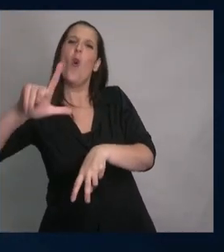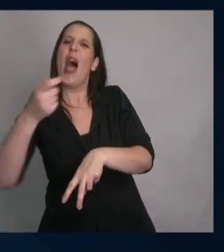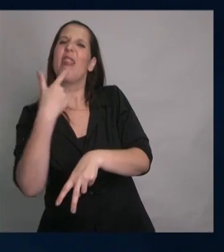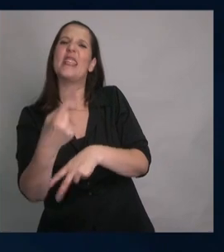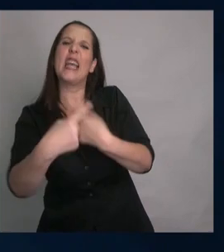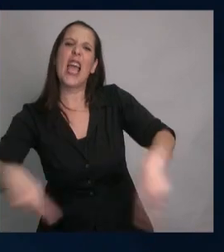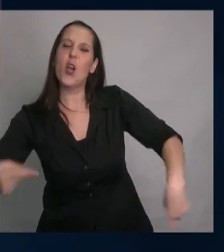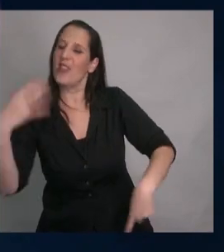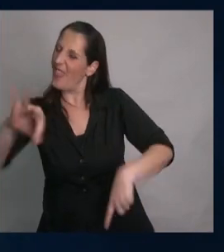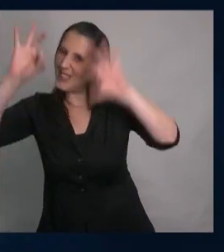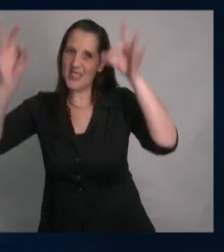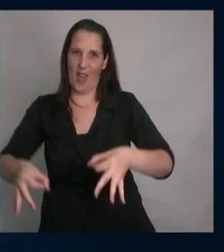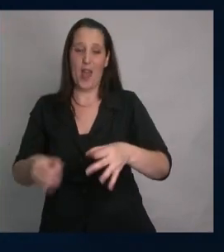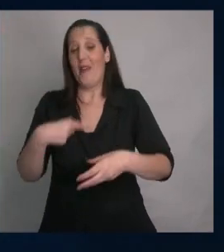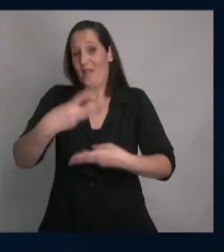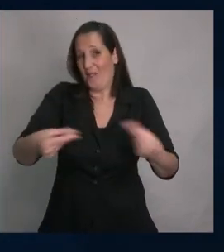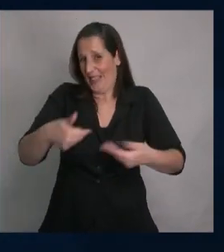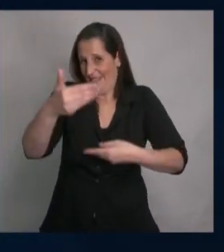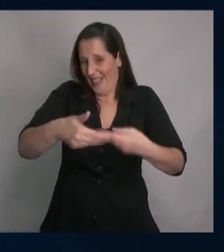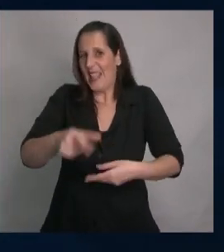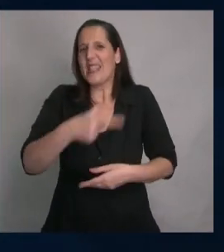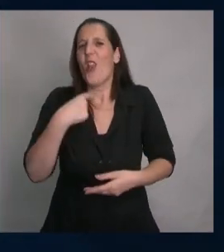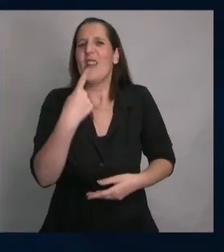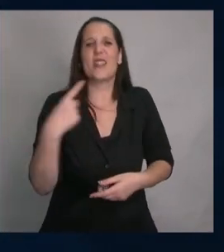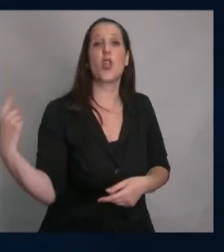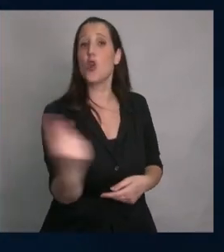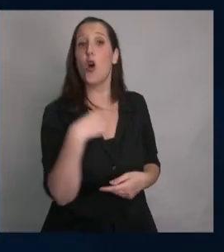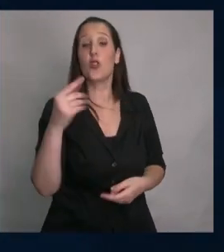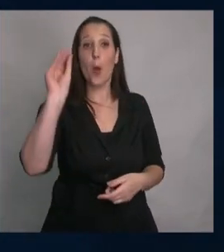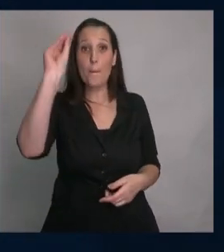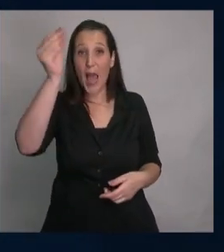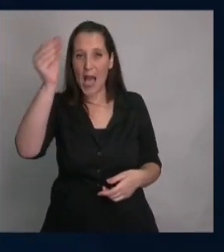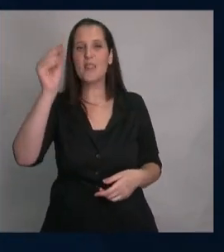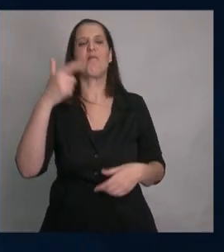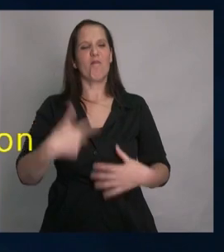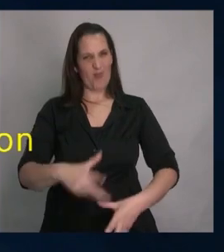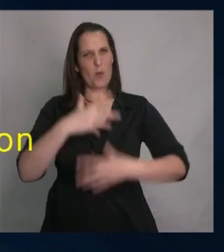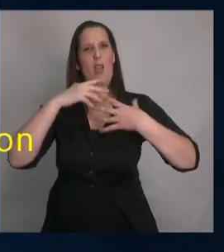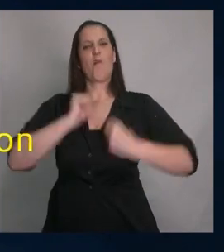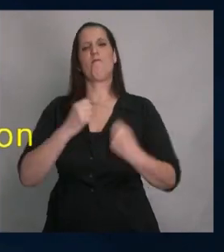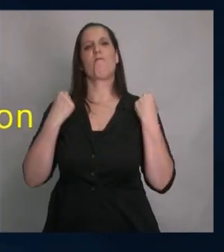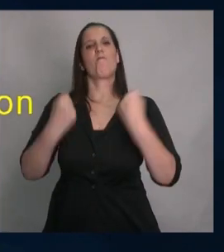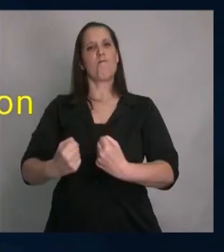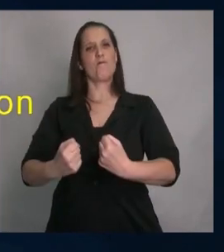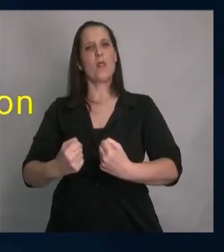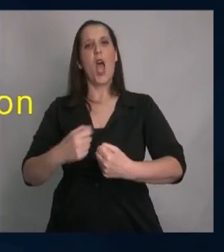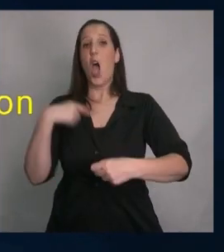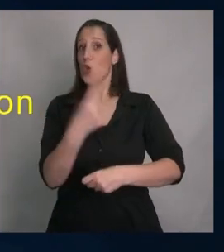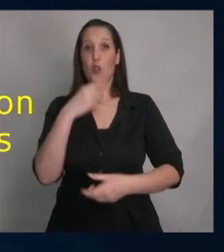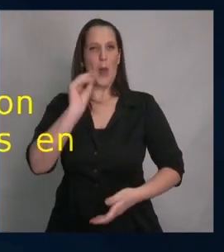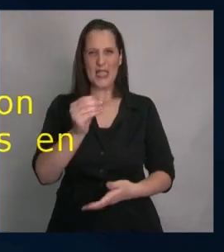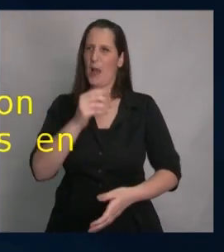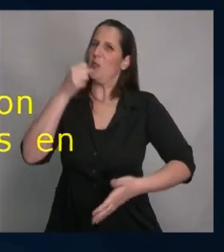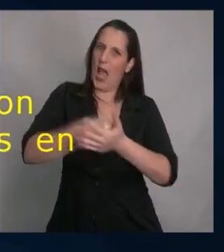fala, dizendo que nós, do Brasil, vamos resistir. Nós, do Brasil, lutaremos pela